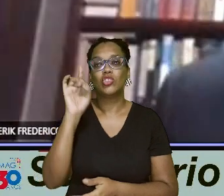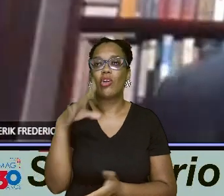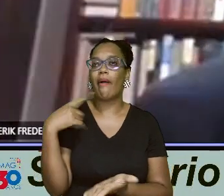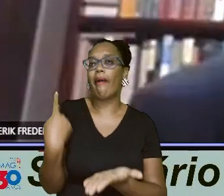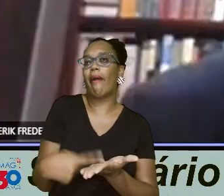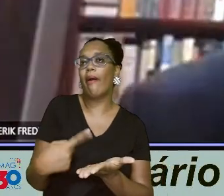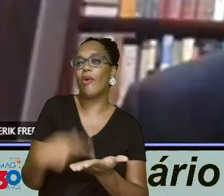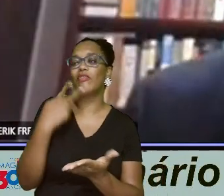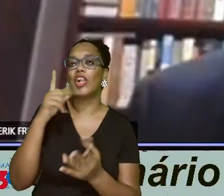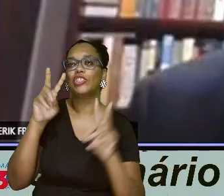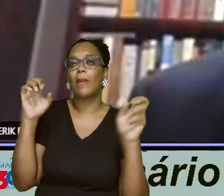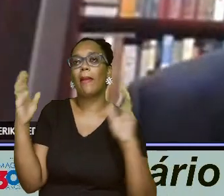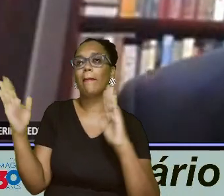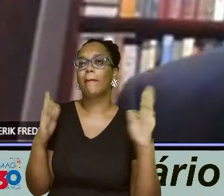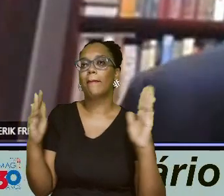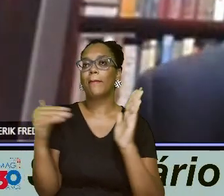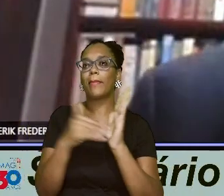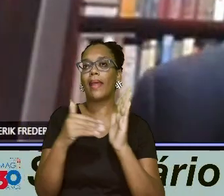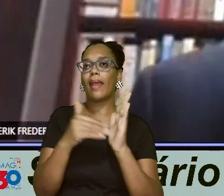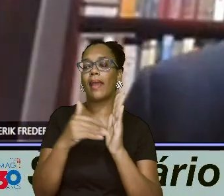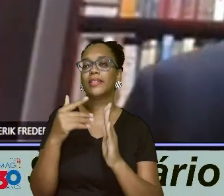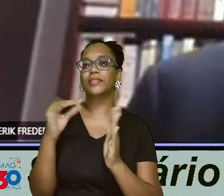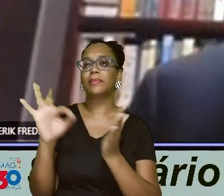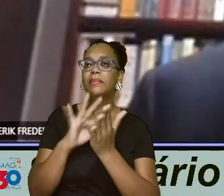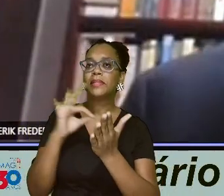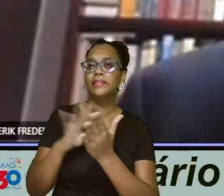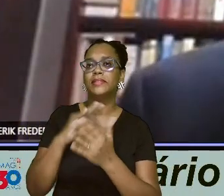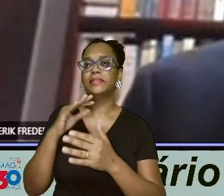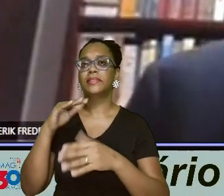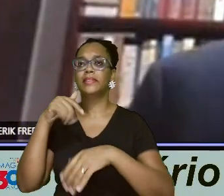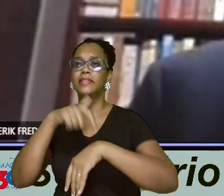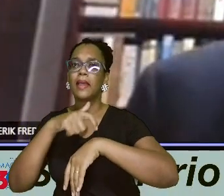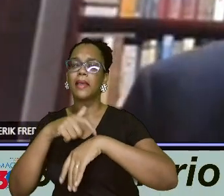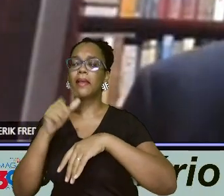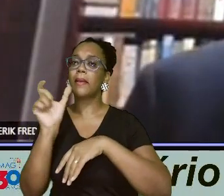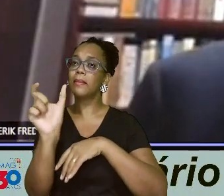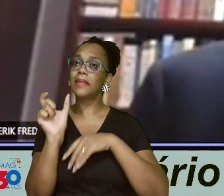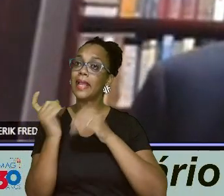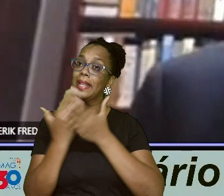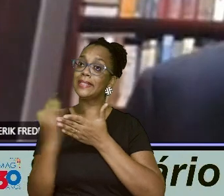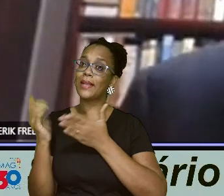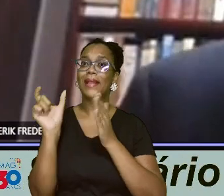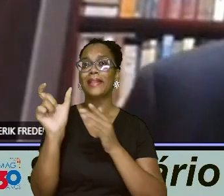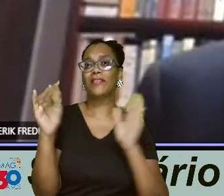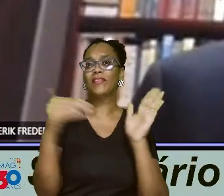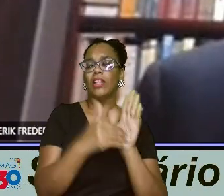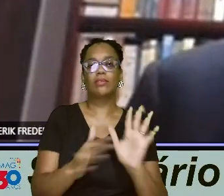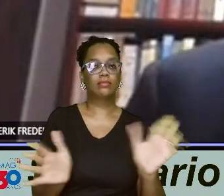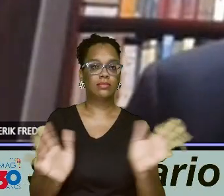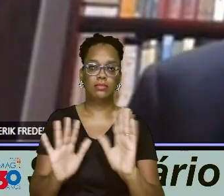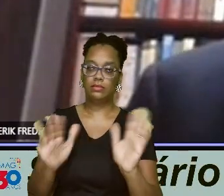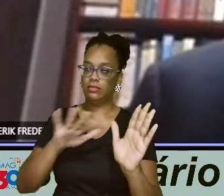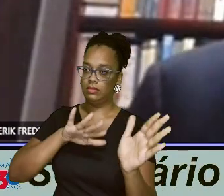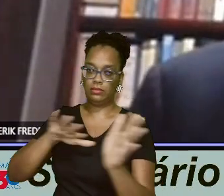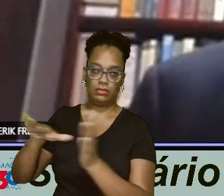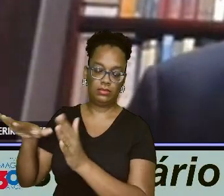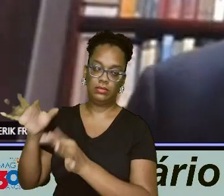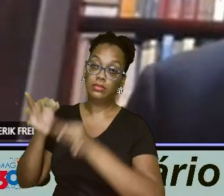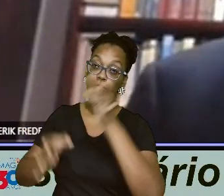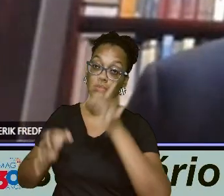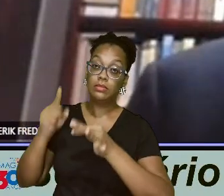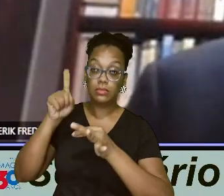prazo prescricional, termo inicial, termo final, porque ele é tudo menos isso. Esse julgado é uma reflexão